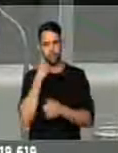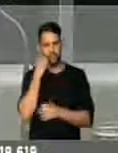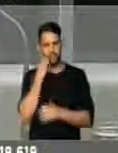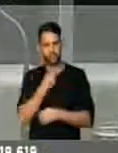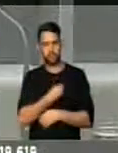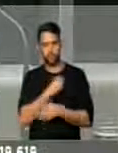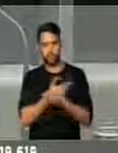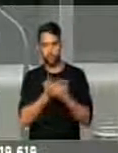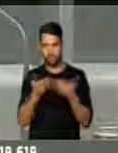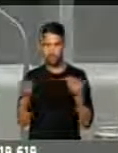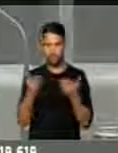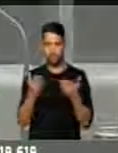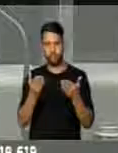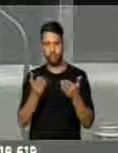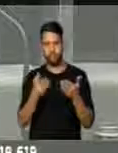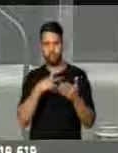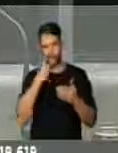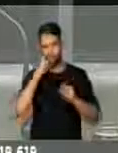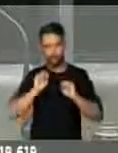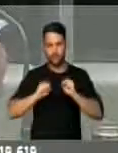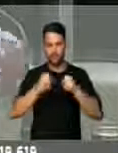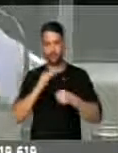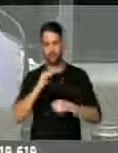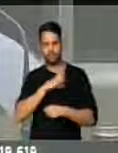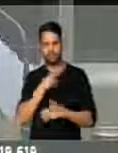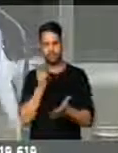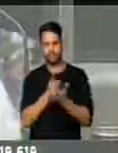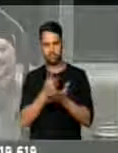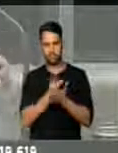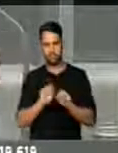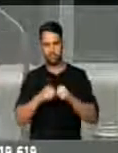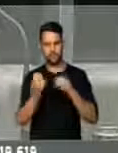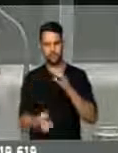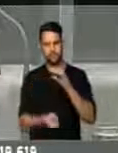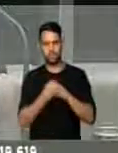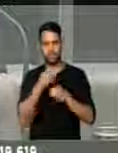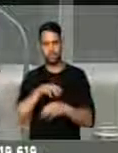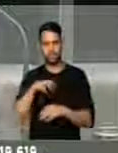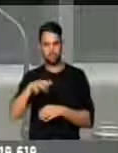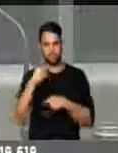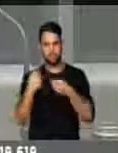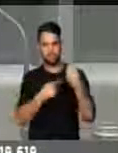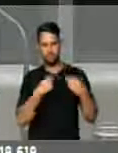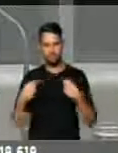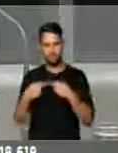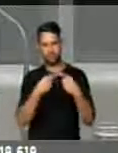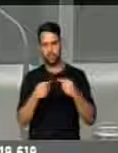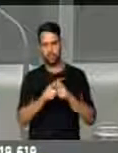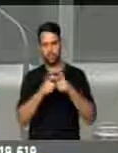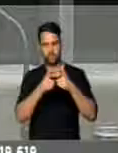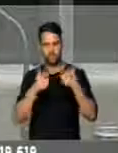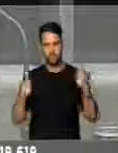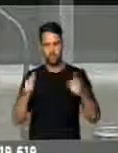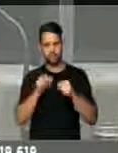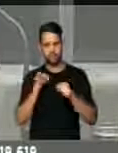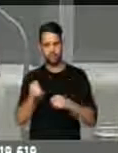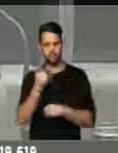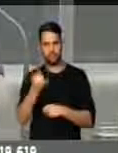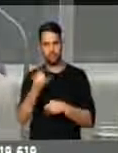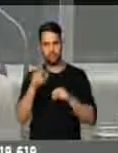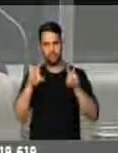deputados, fortalecer as comissões permanentes e criar espaços de debate das grandes e